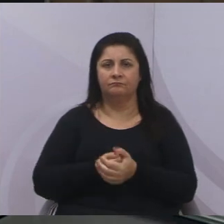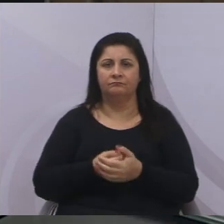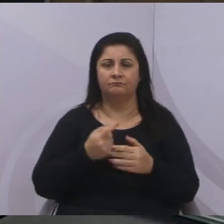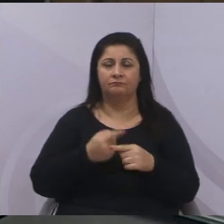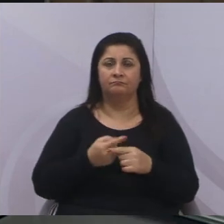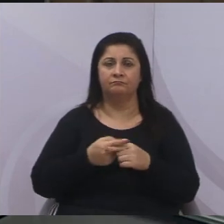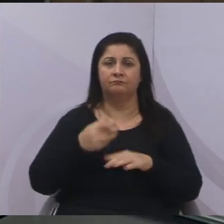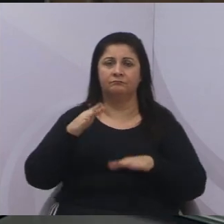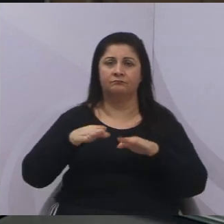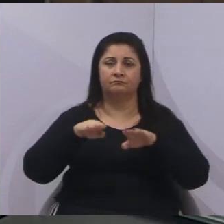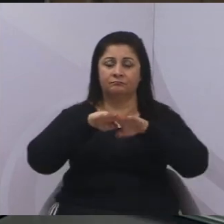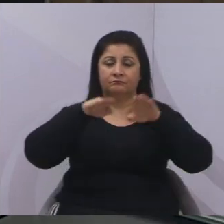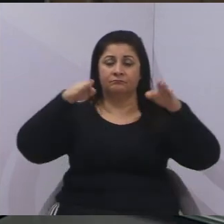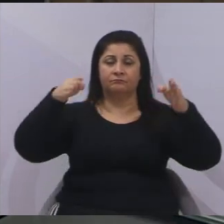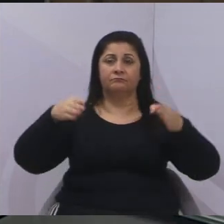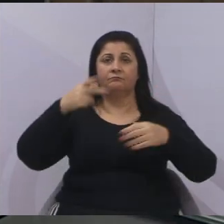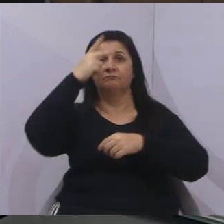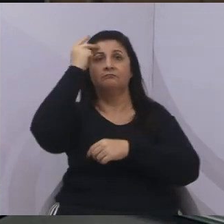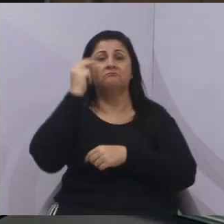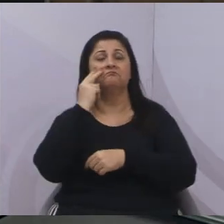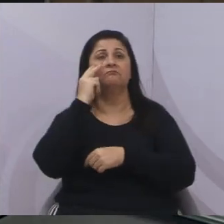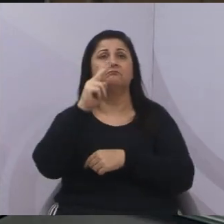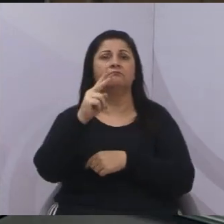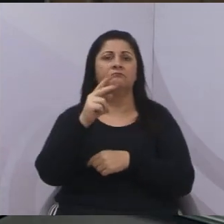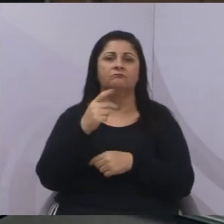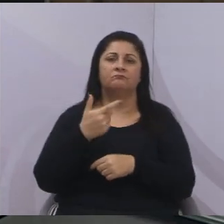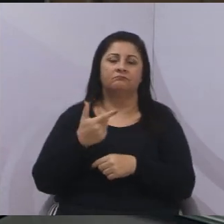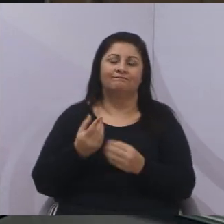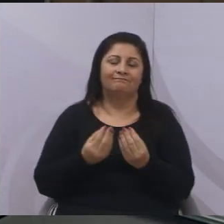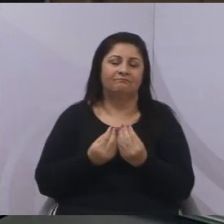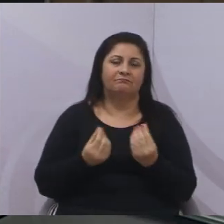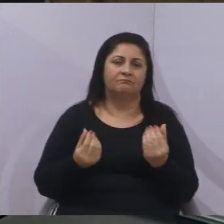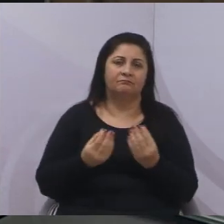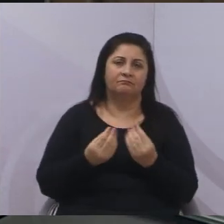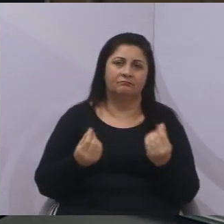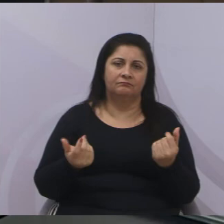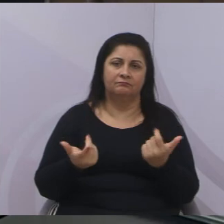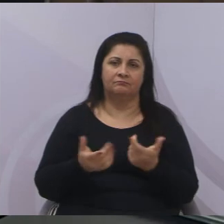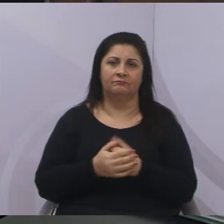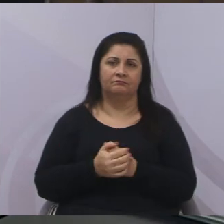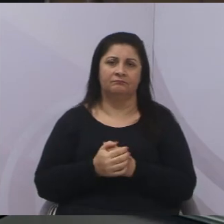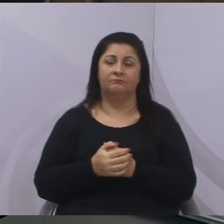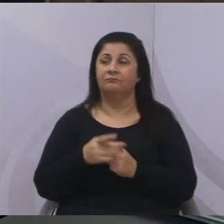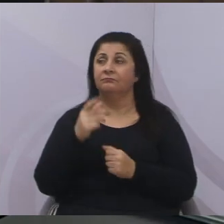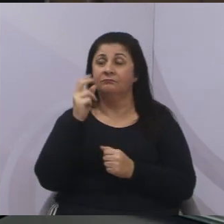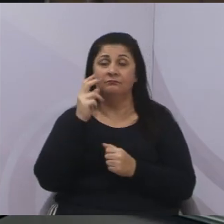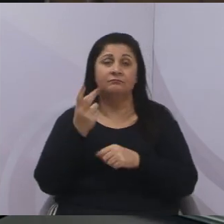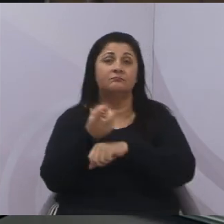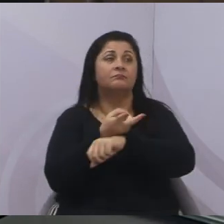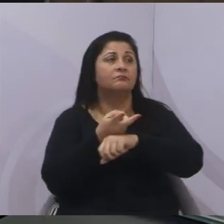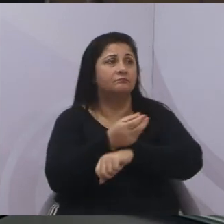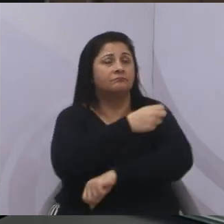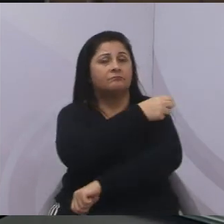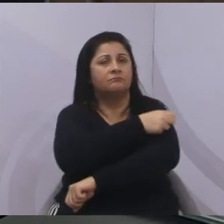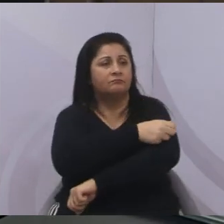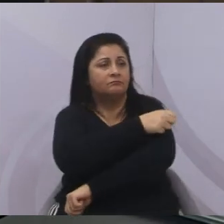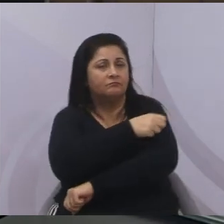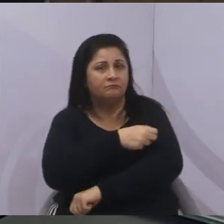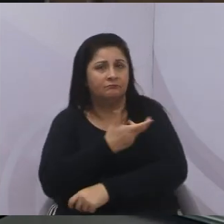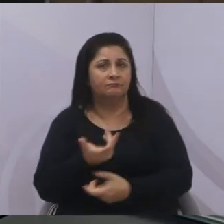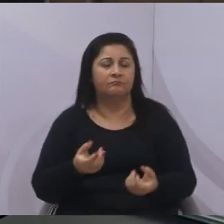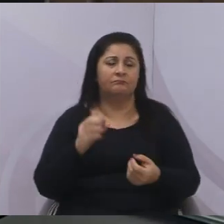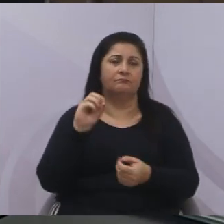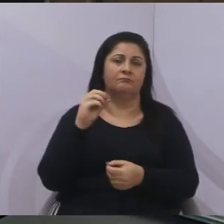as pessoas que estão no atendimento, não têm a sensibilidade da enfermeira que está responsável, da supervisora que está